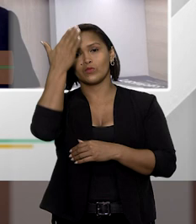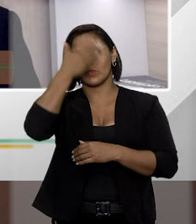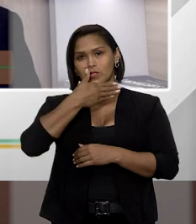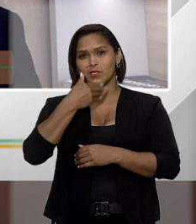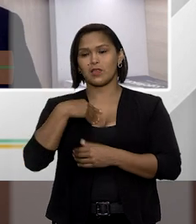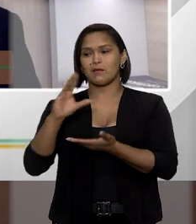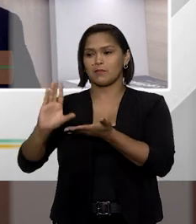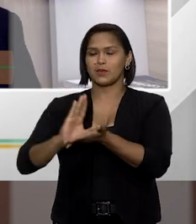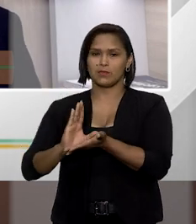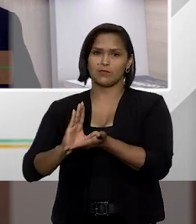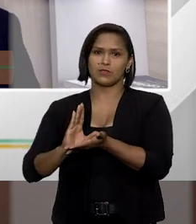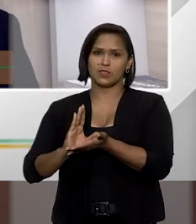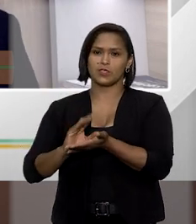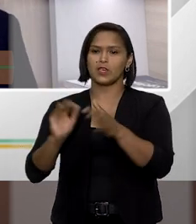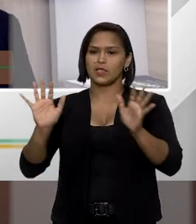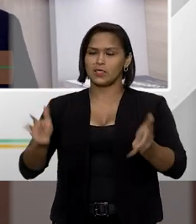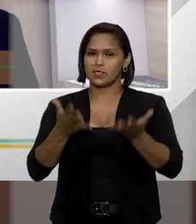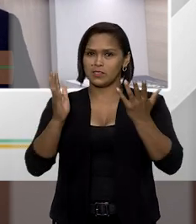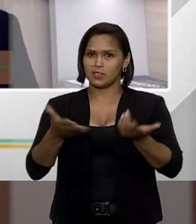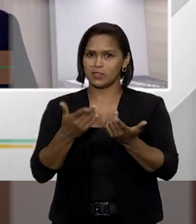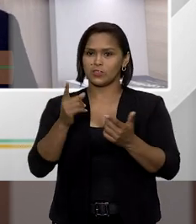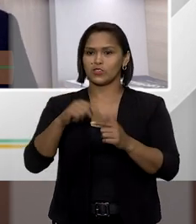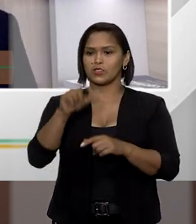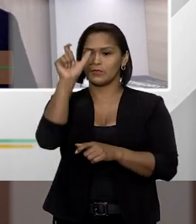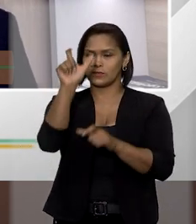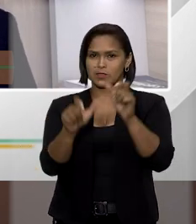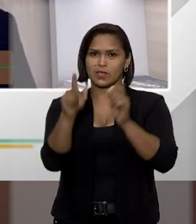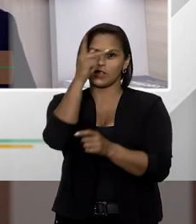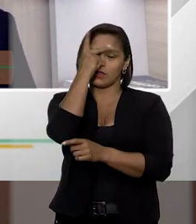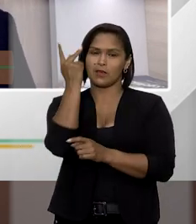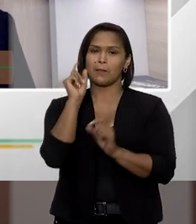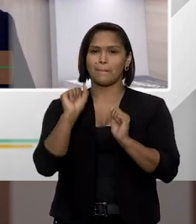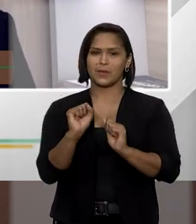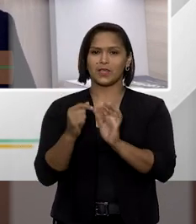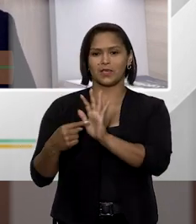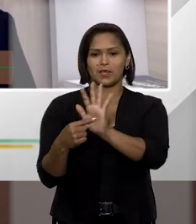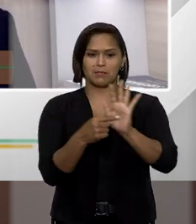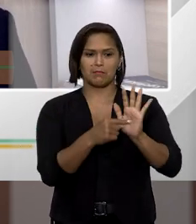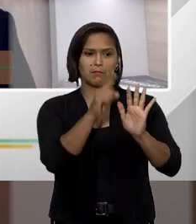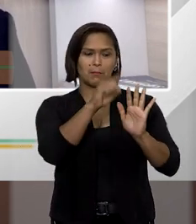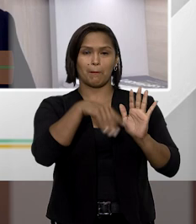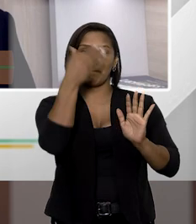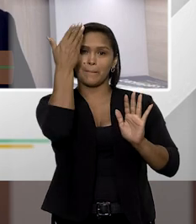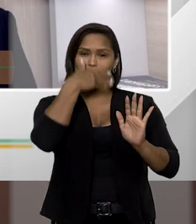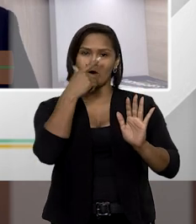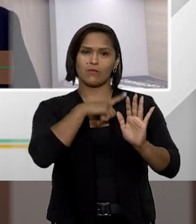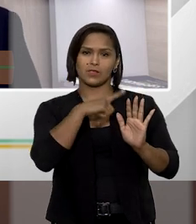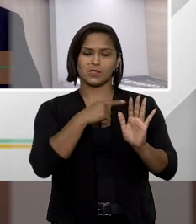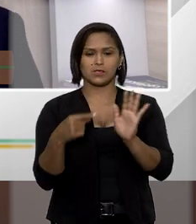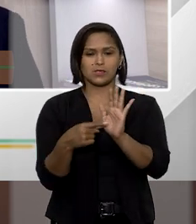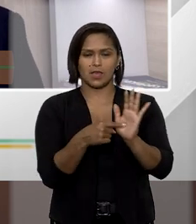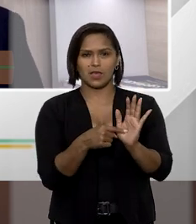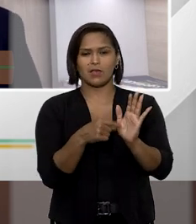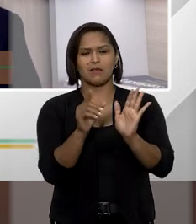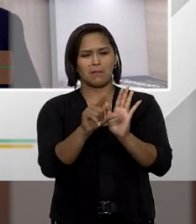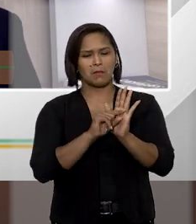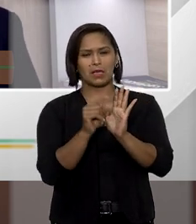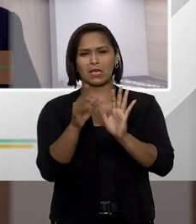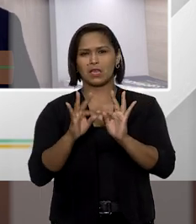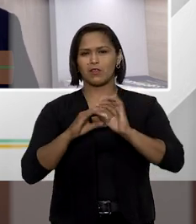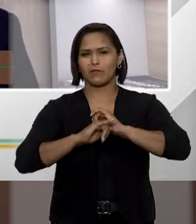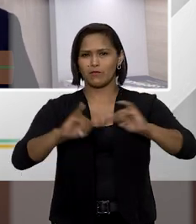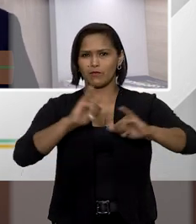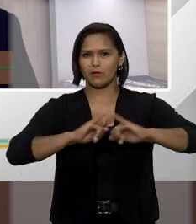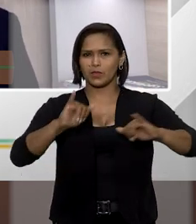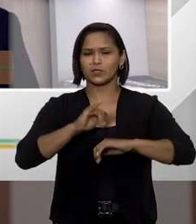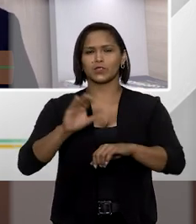apresenta benefícios, incentivos a um indivíduo para que ele apresente provas, para que ele traga